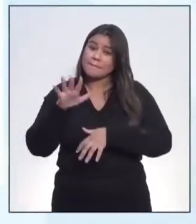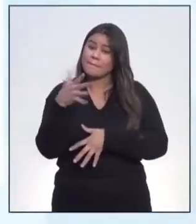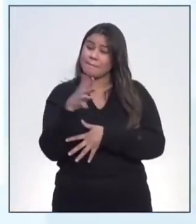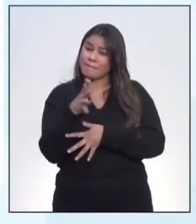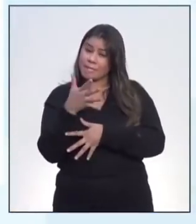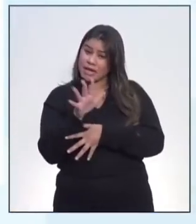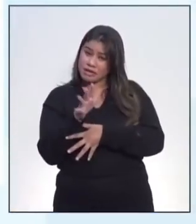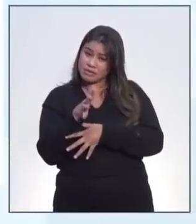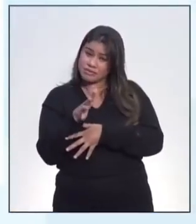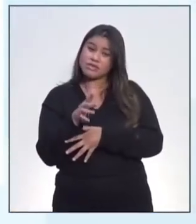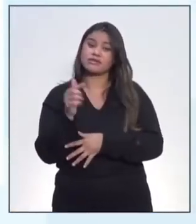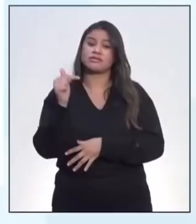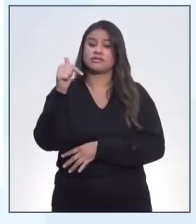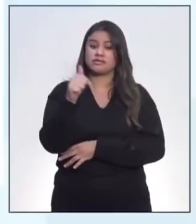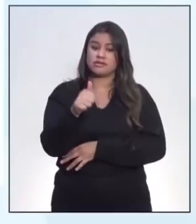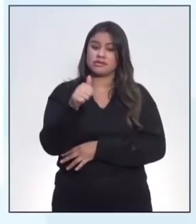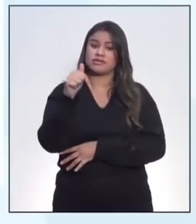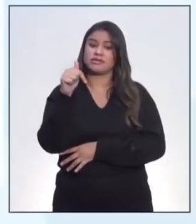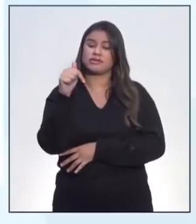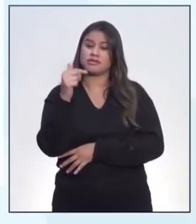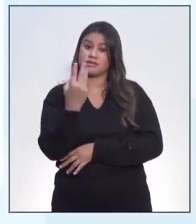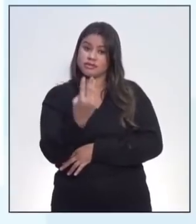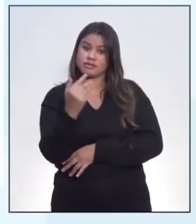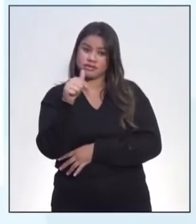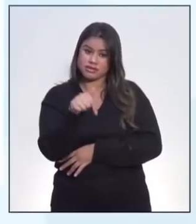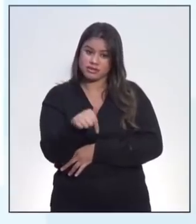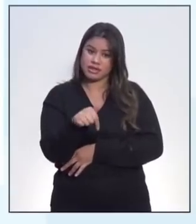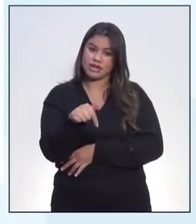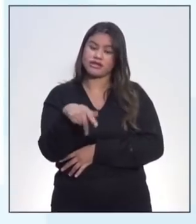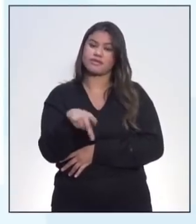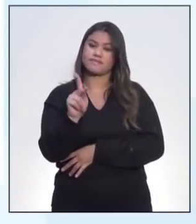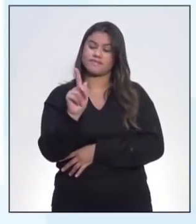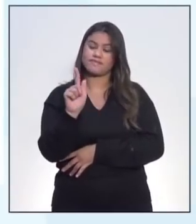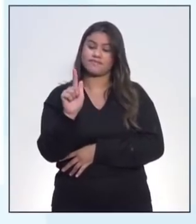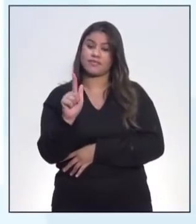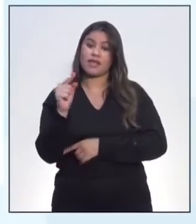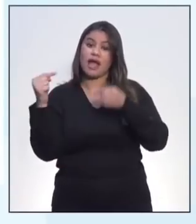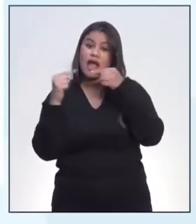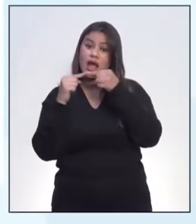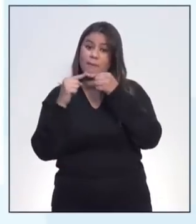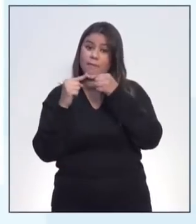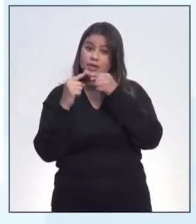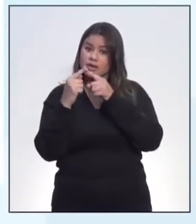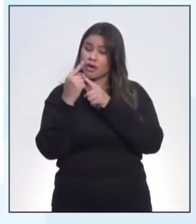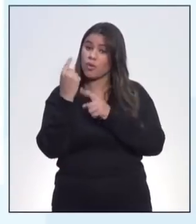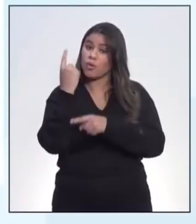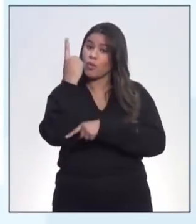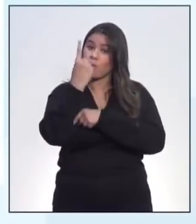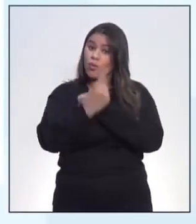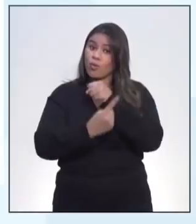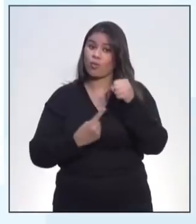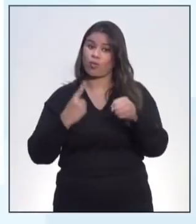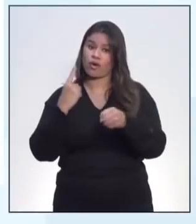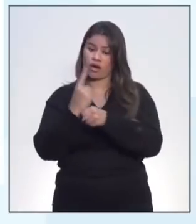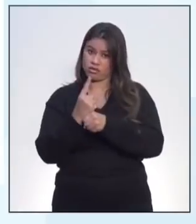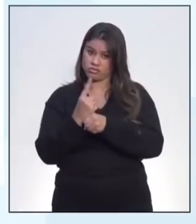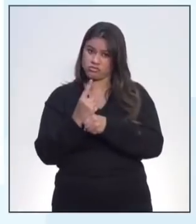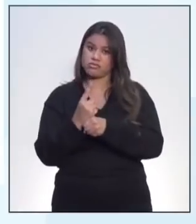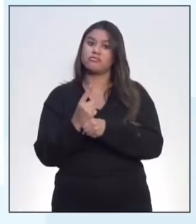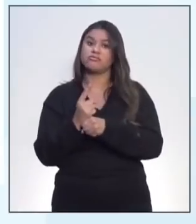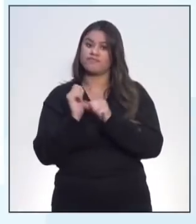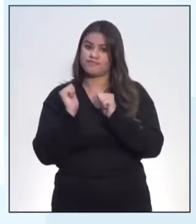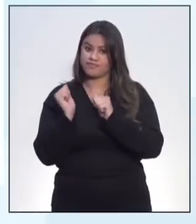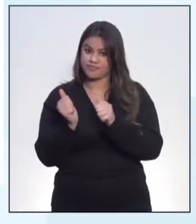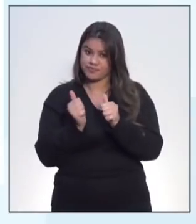por ano, tudo bem? Por ano. Isso, o fato de ser por ano já é uma vantagem, e foi o que o Osmar falou, né? Tem gente que, com